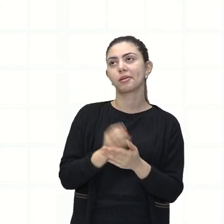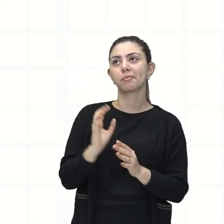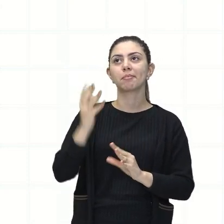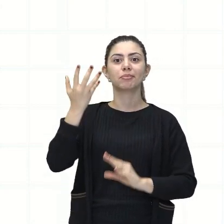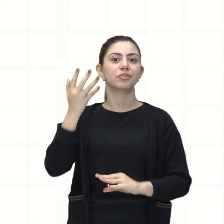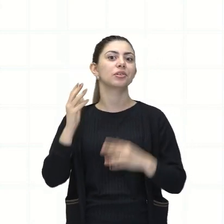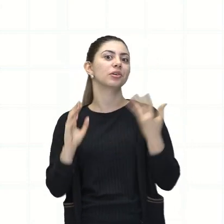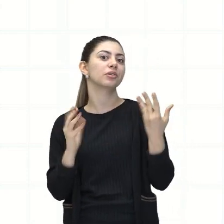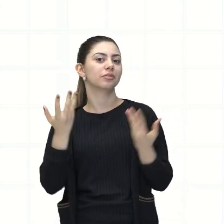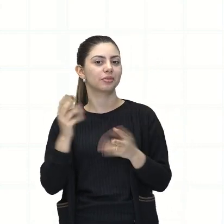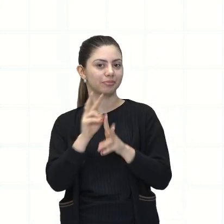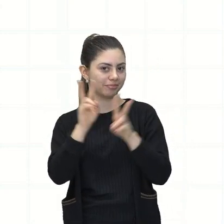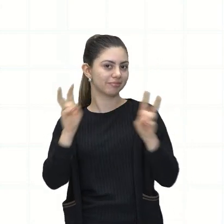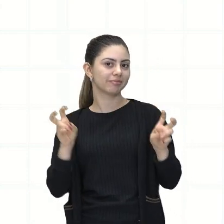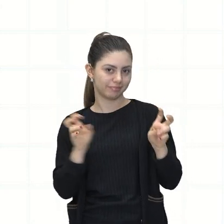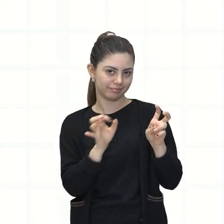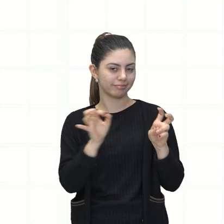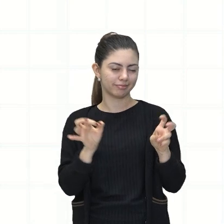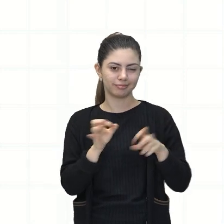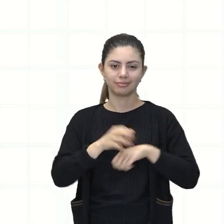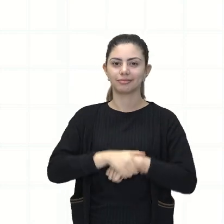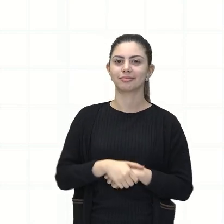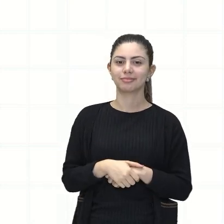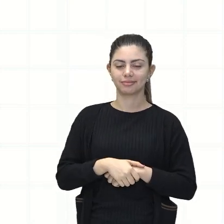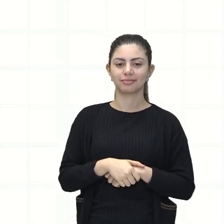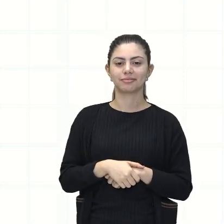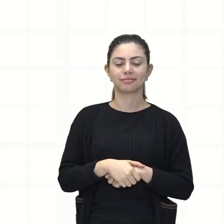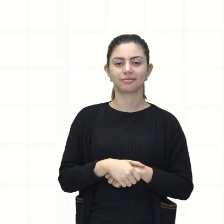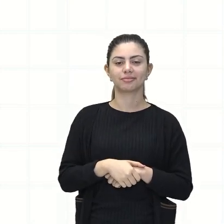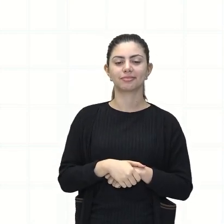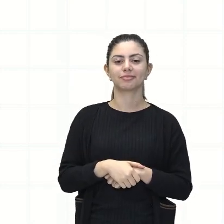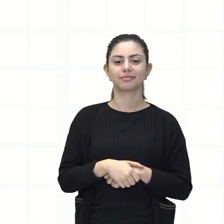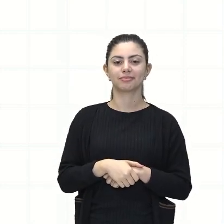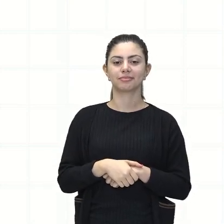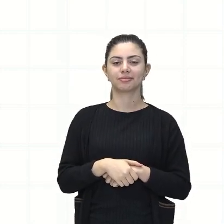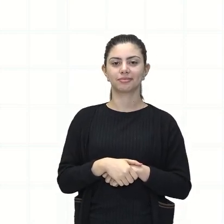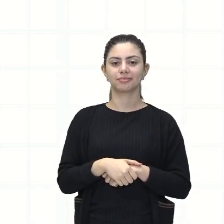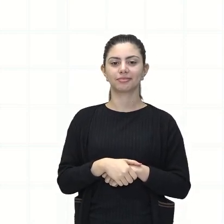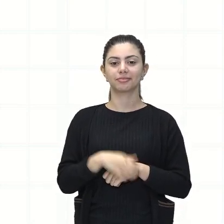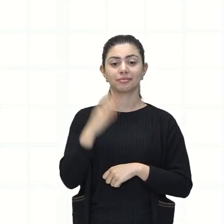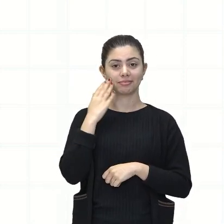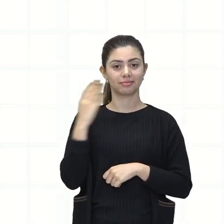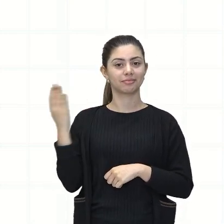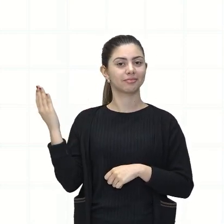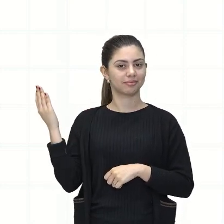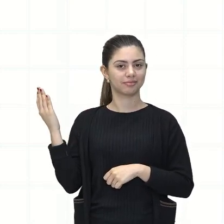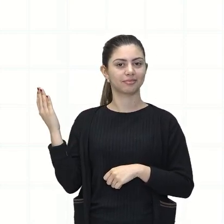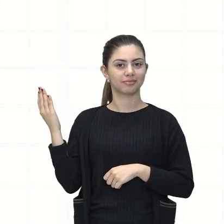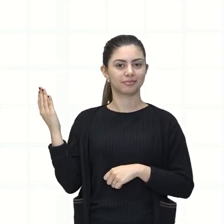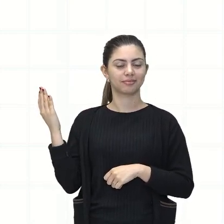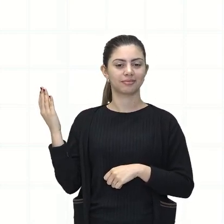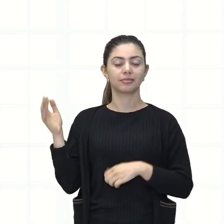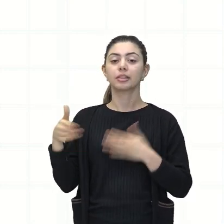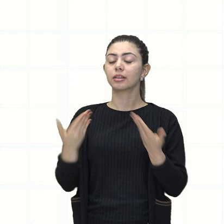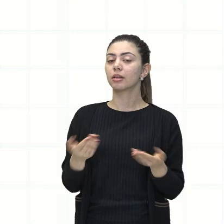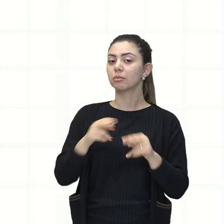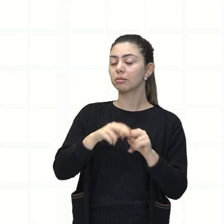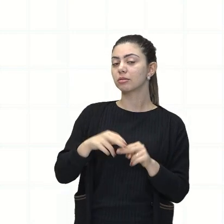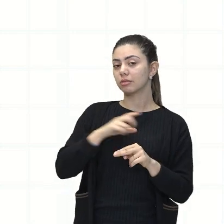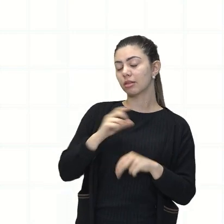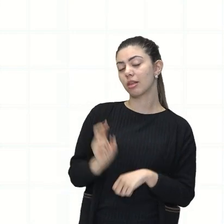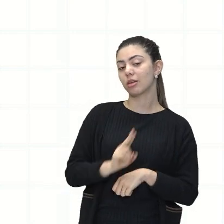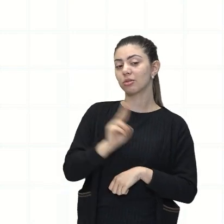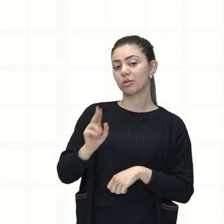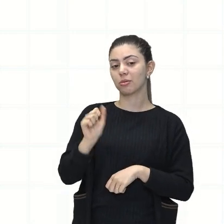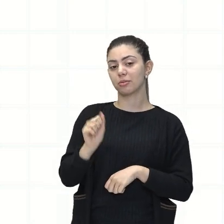tal realidade. Então, ele vai mostrar seu ponto de vista sobre um determinado tema. Então, por isso, ele recebe esse nome,